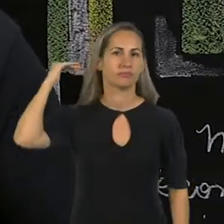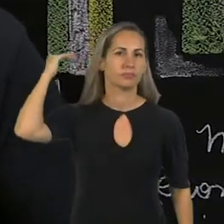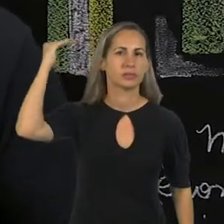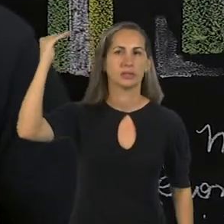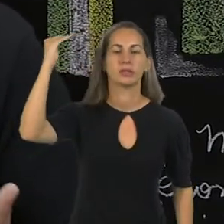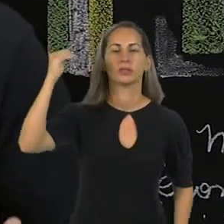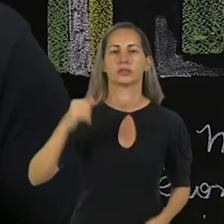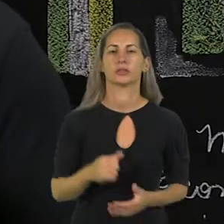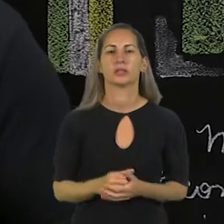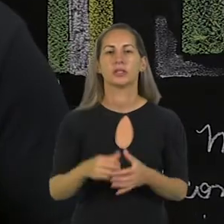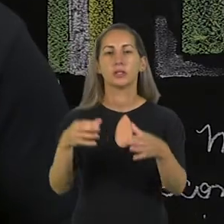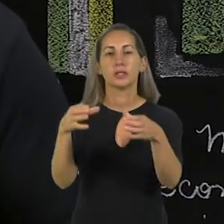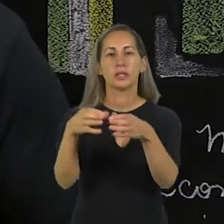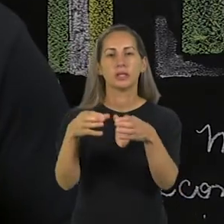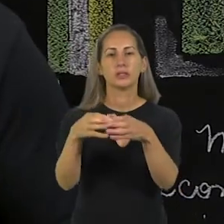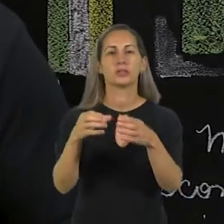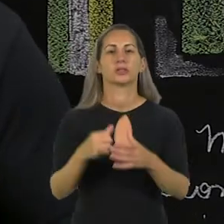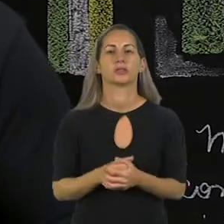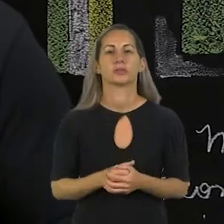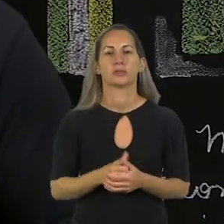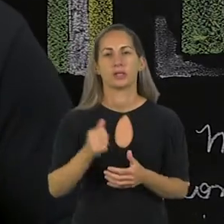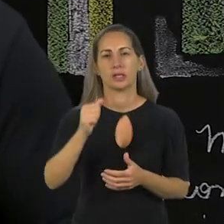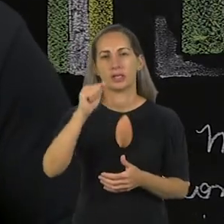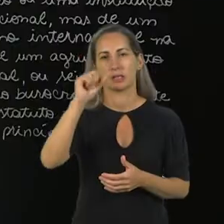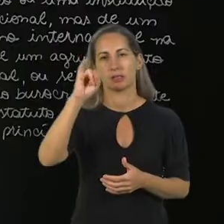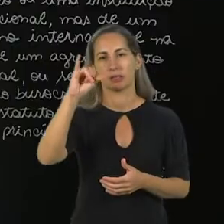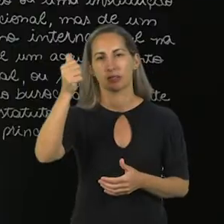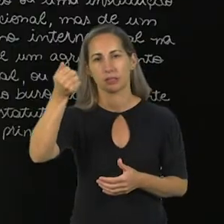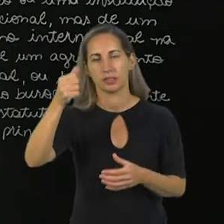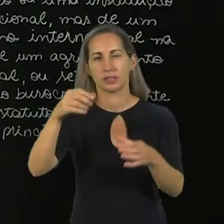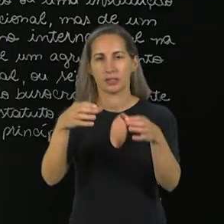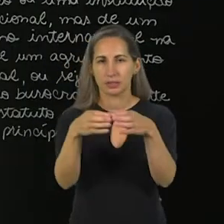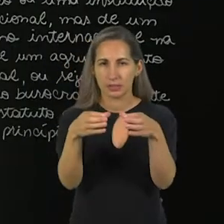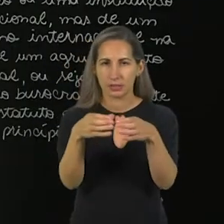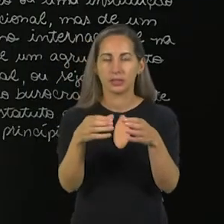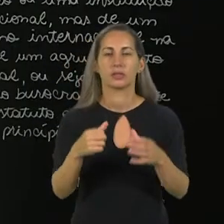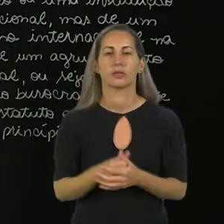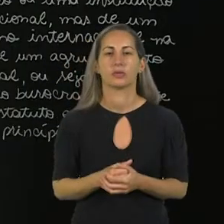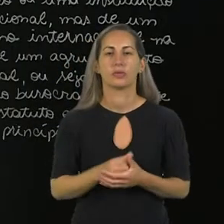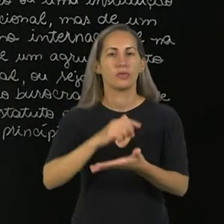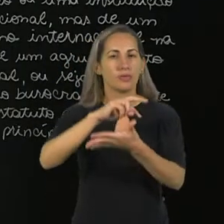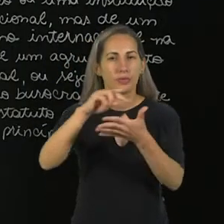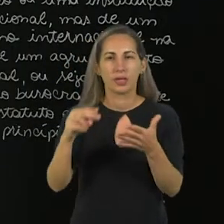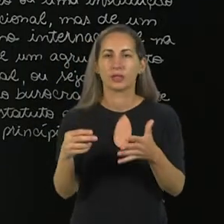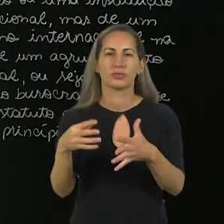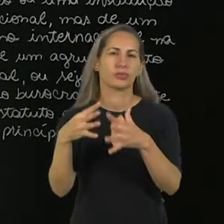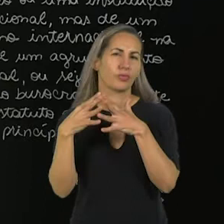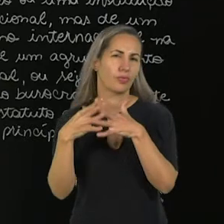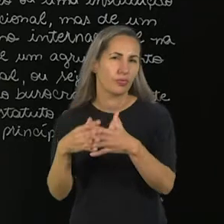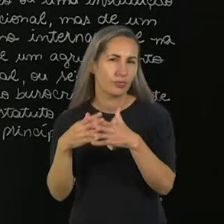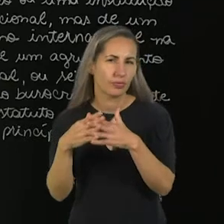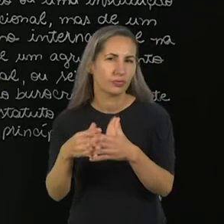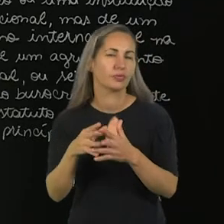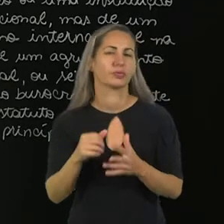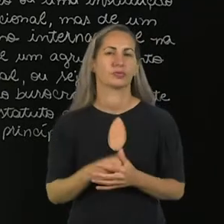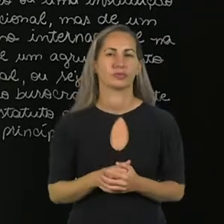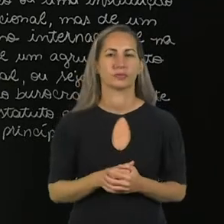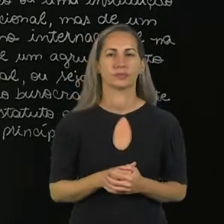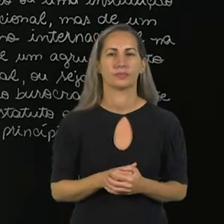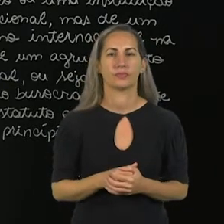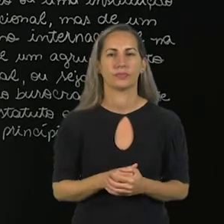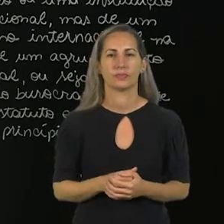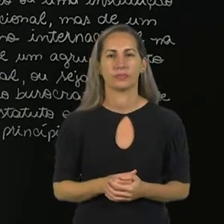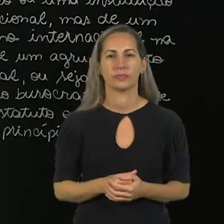imperialista na região da Ásia Central, com diversos conflitos com relação